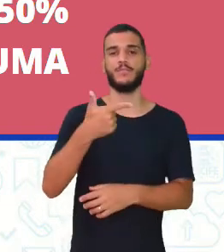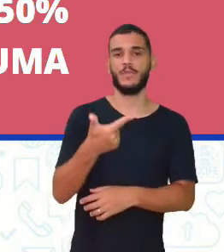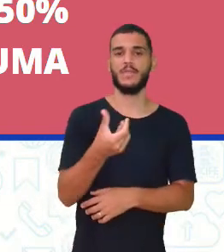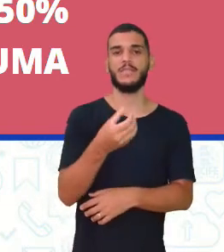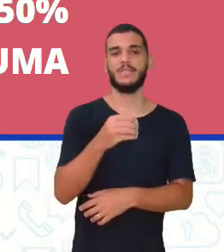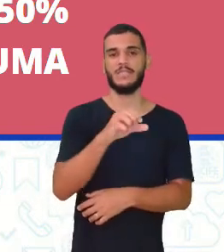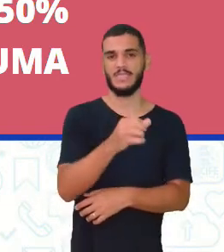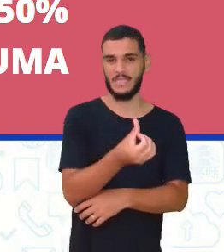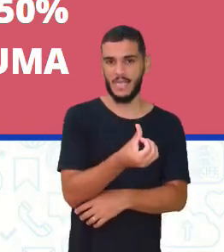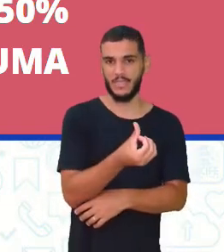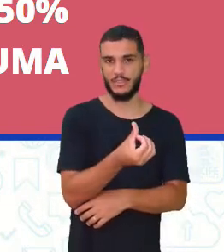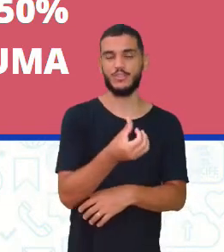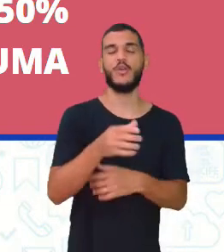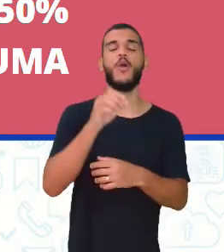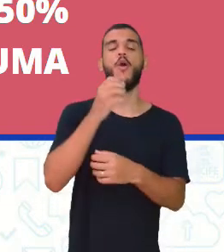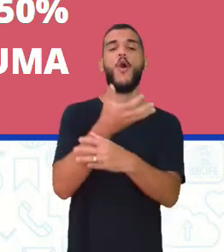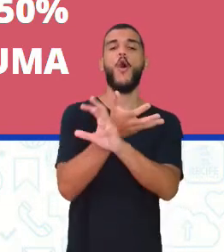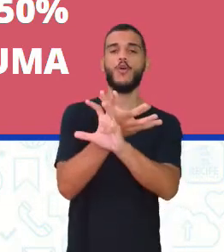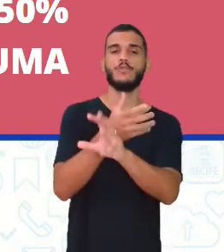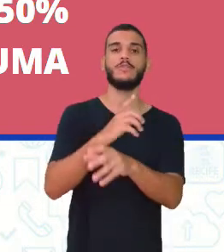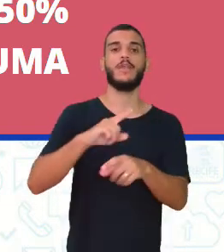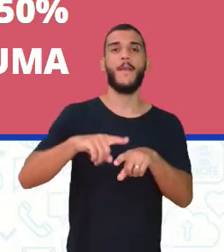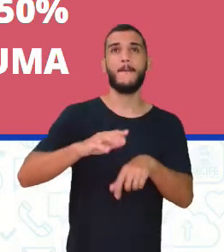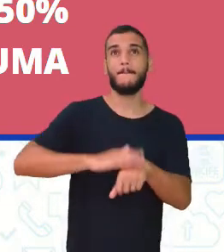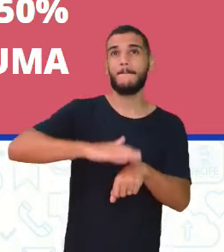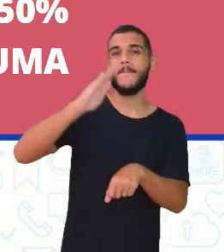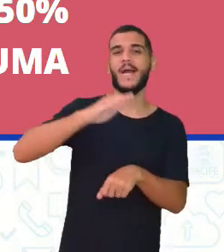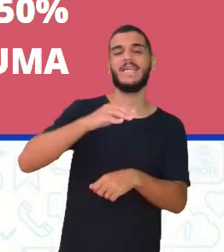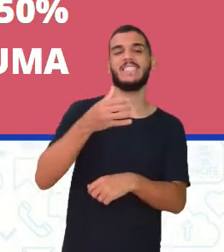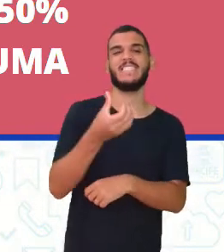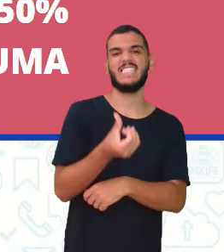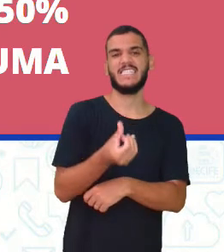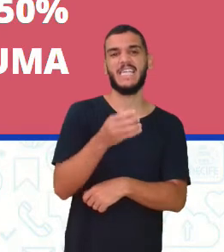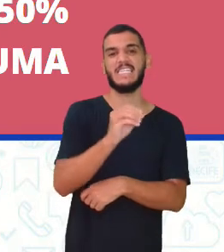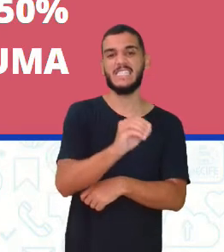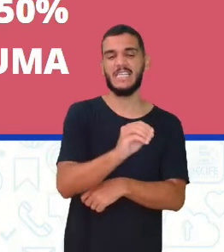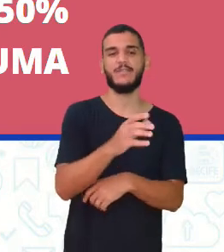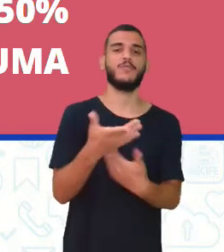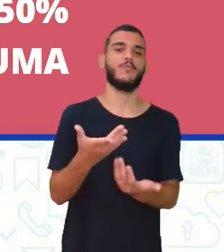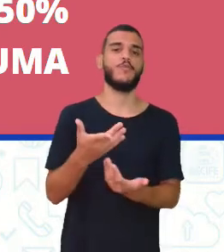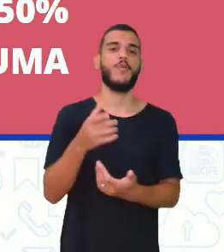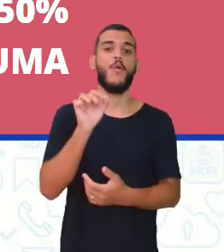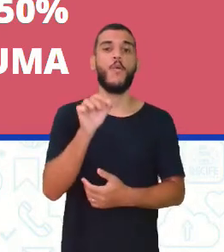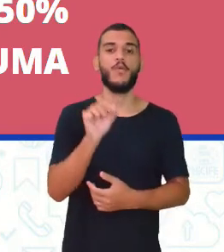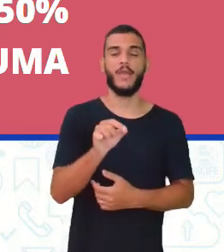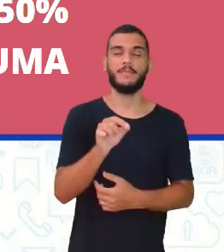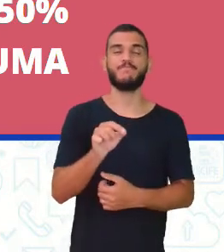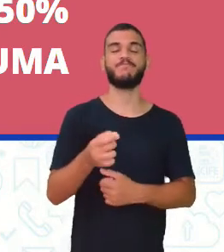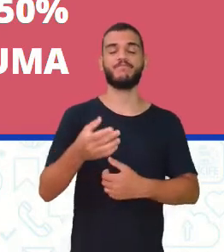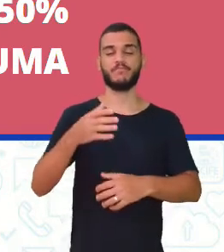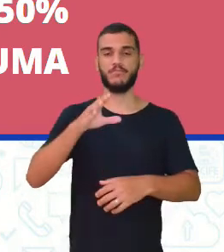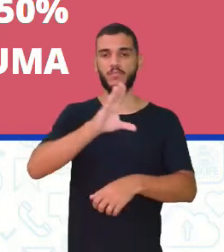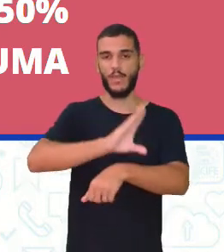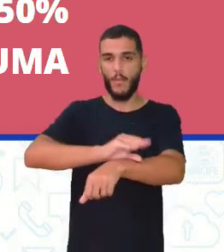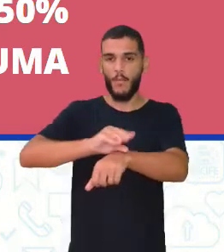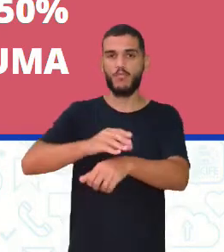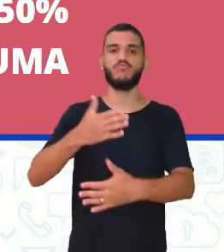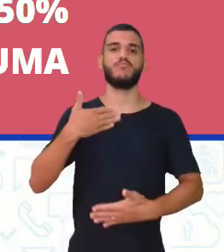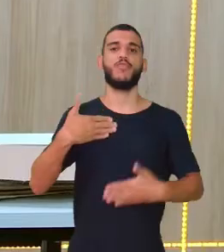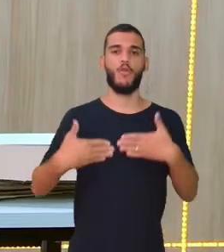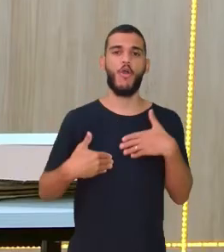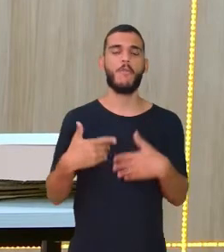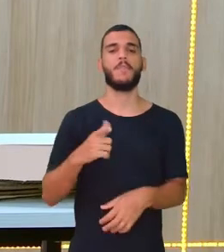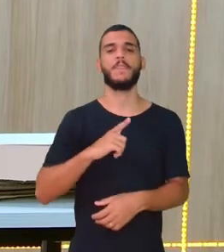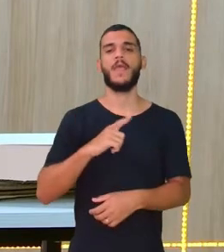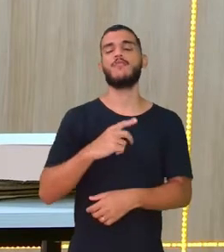ossos, então a gente tem aí mais de 600, né? A questão aí de músculos no nosso corpo. Claro que a gente está contando aí com os dois